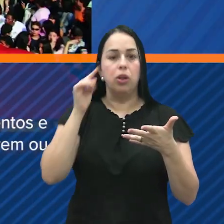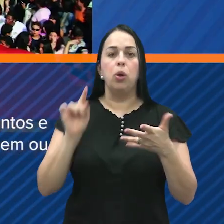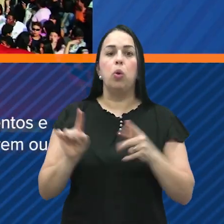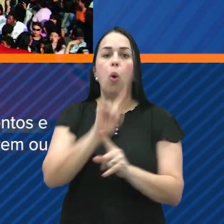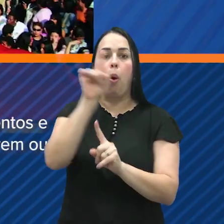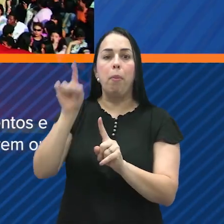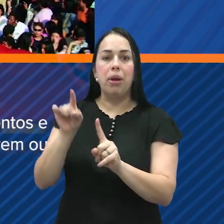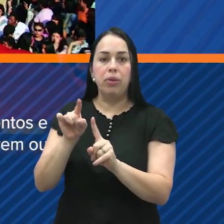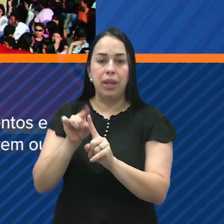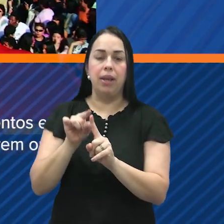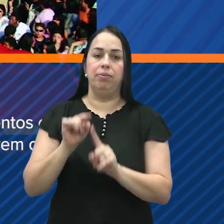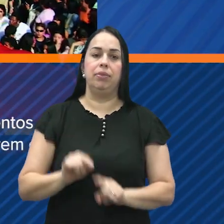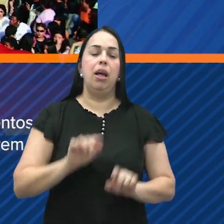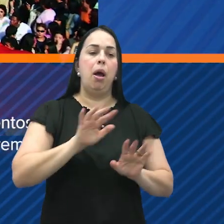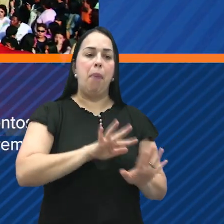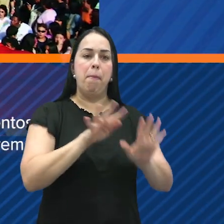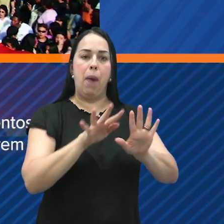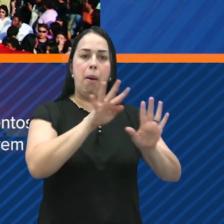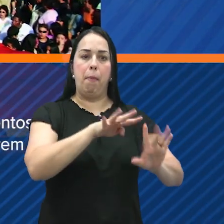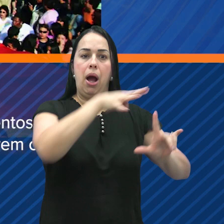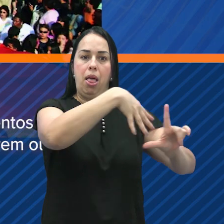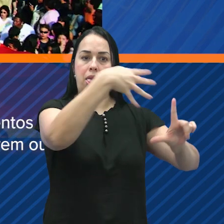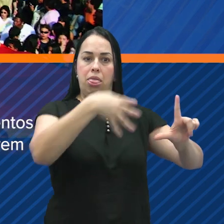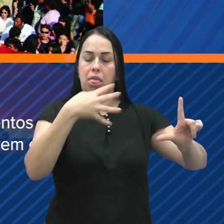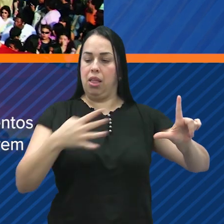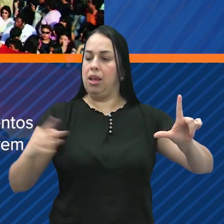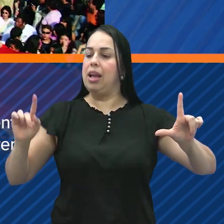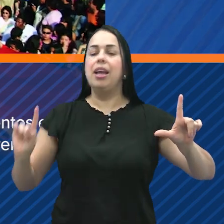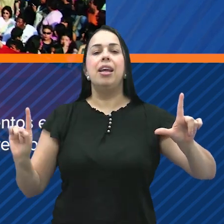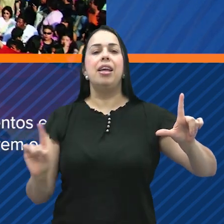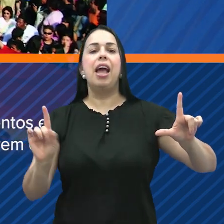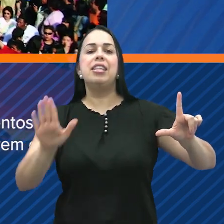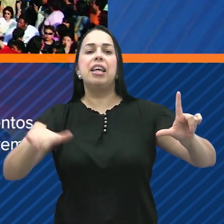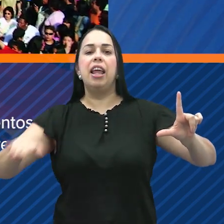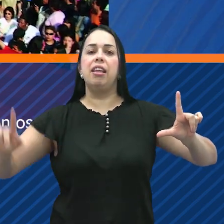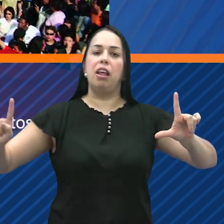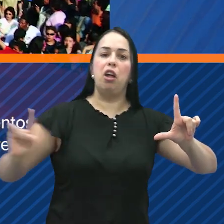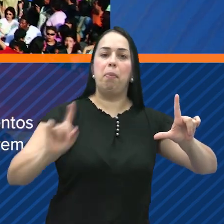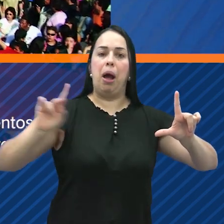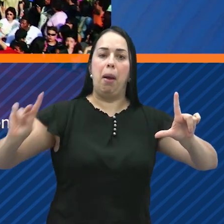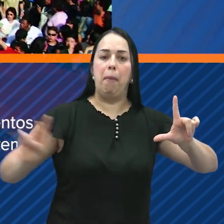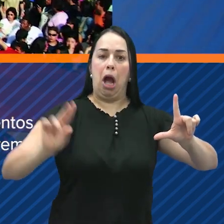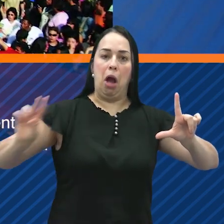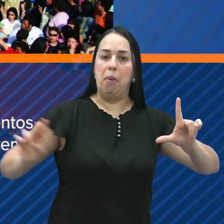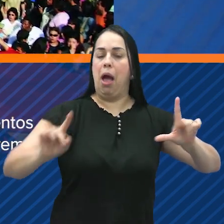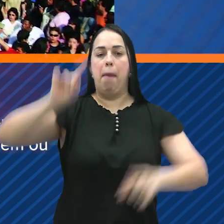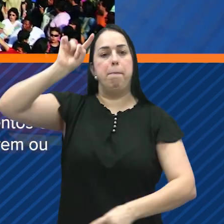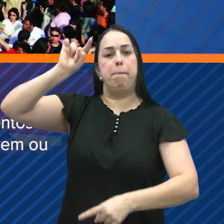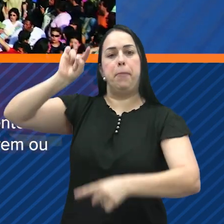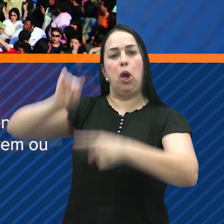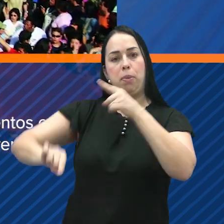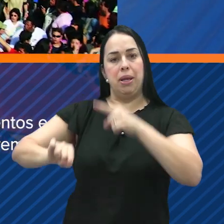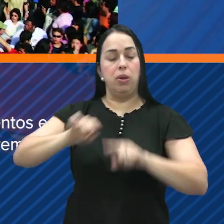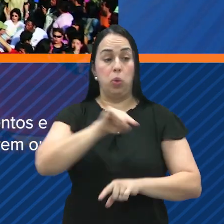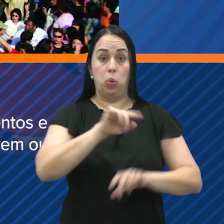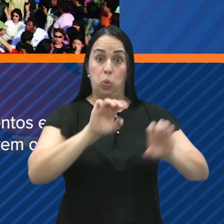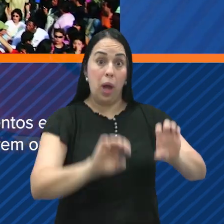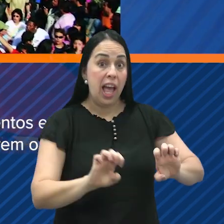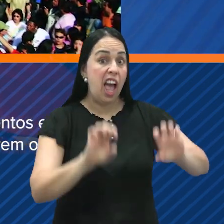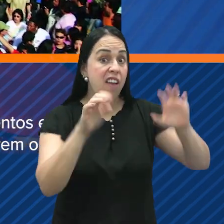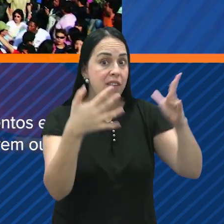o objetivo de proibir a participação de crianças e adolescentes em desfiles, eventos